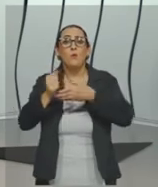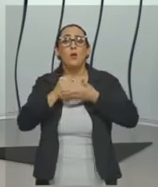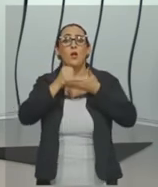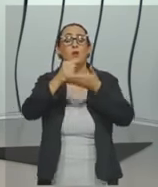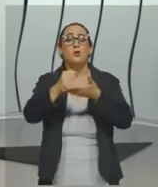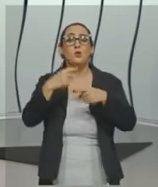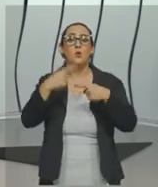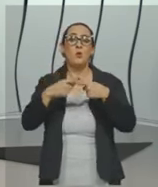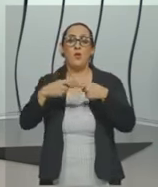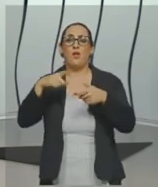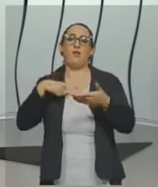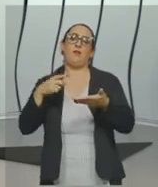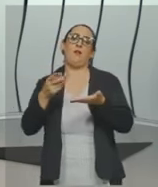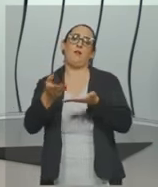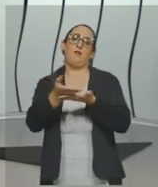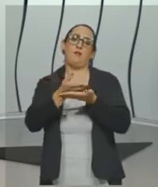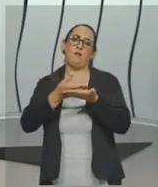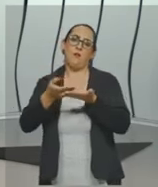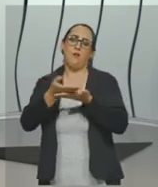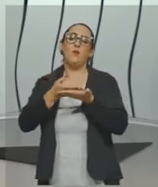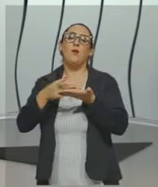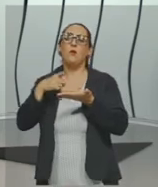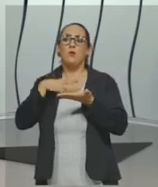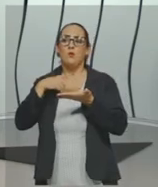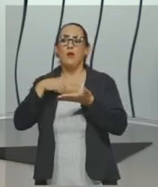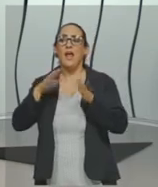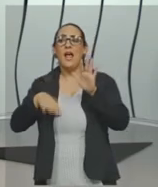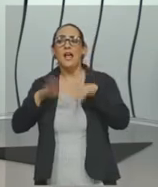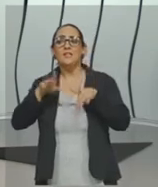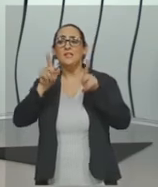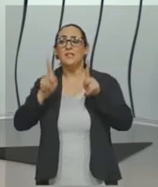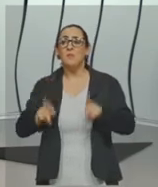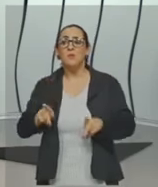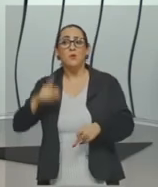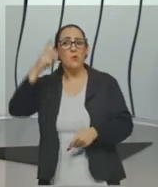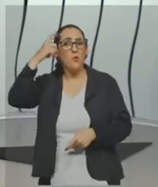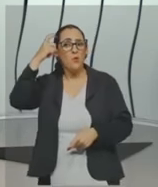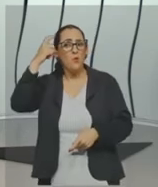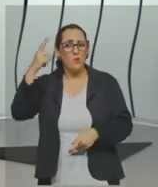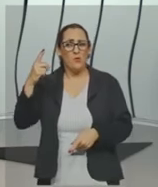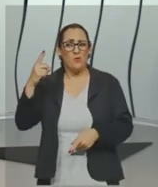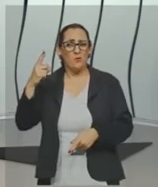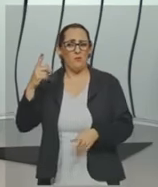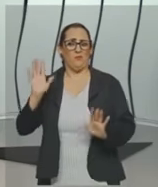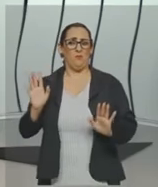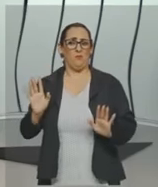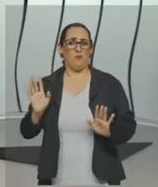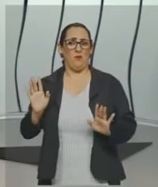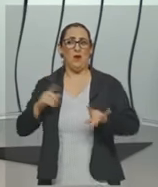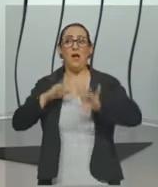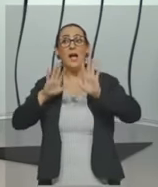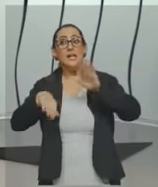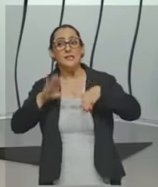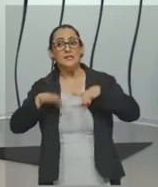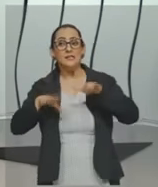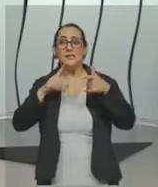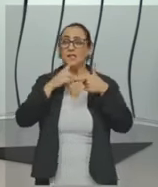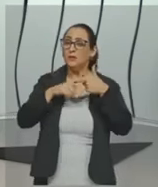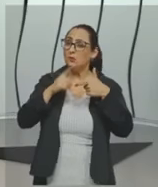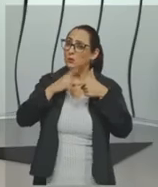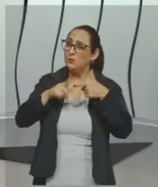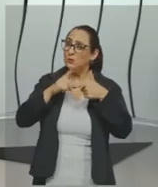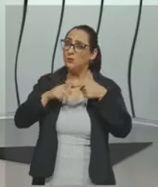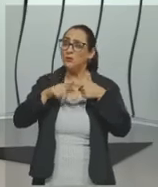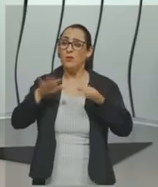reação diferente e você acha que ela está estranha, mas na verdade ela está com algum problema no sistema nervoso, na questão hormonal. Então é